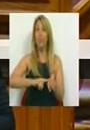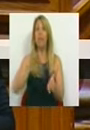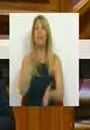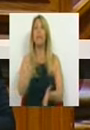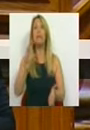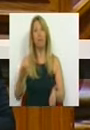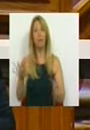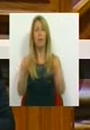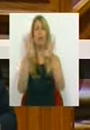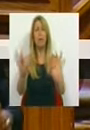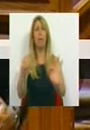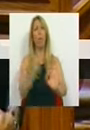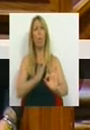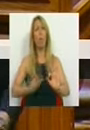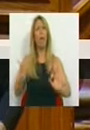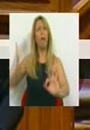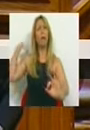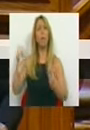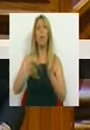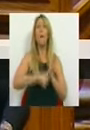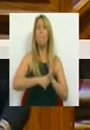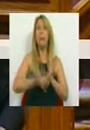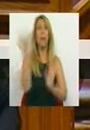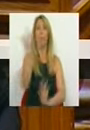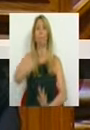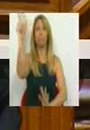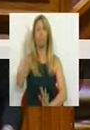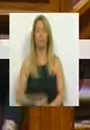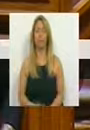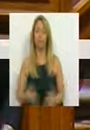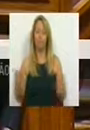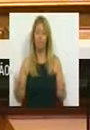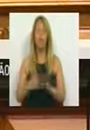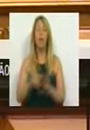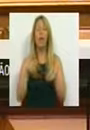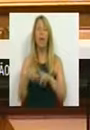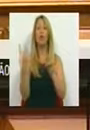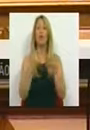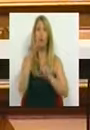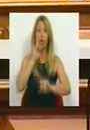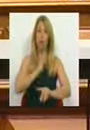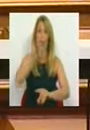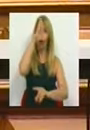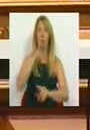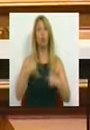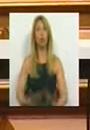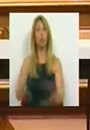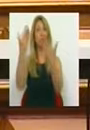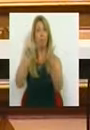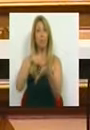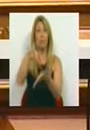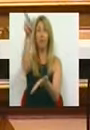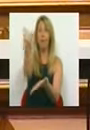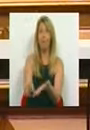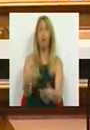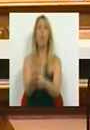antigo bilhete de identidade vitalício. É que o que estamos aqui hoje a discutir, Sra. Ministra, e por isso eu louvo a sua presença, é algo que vai tocar